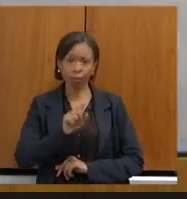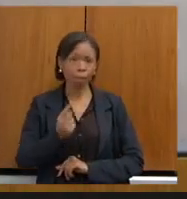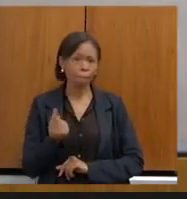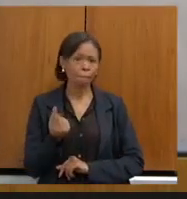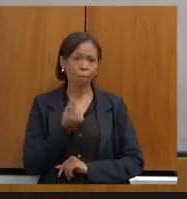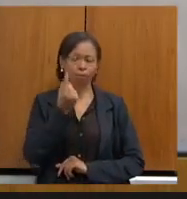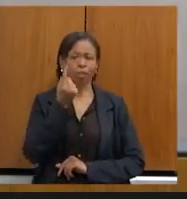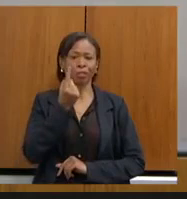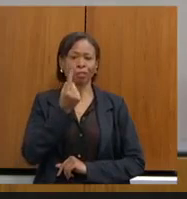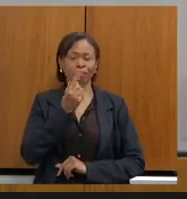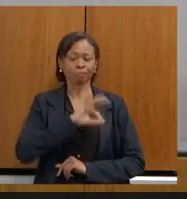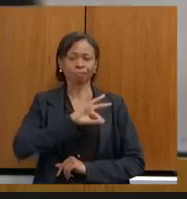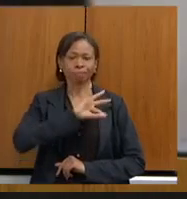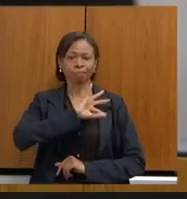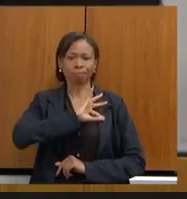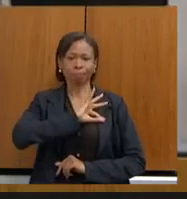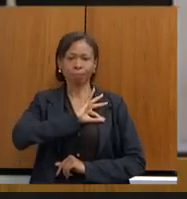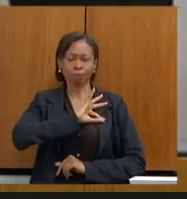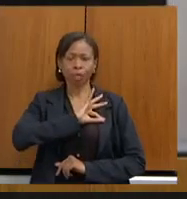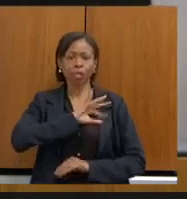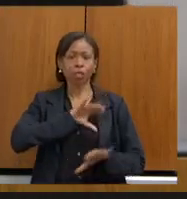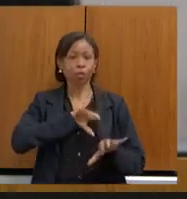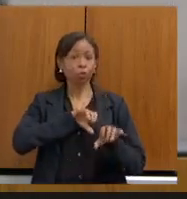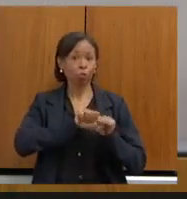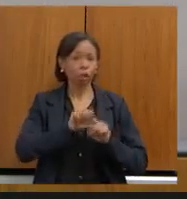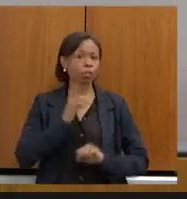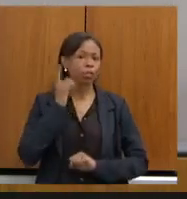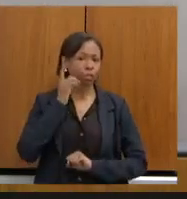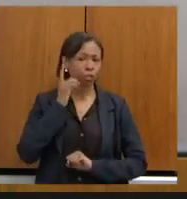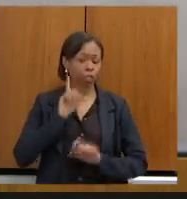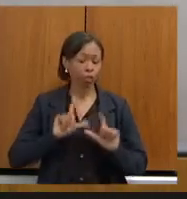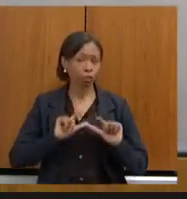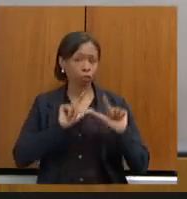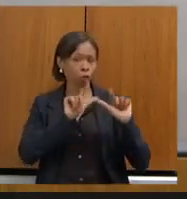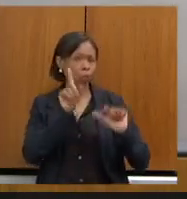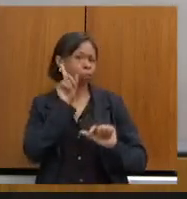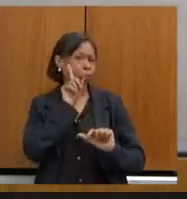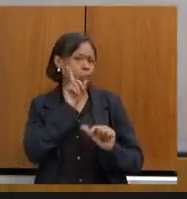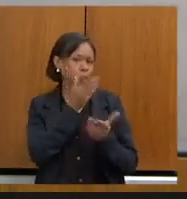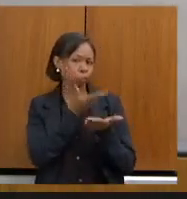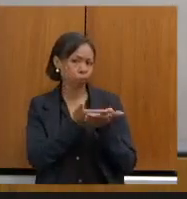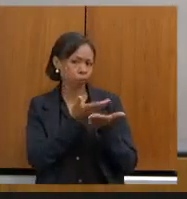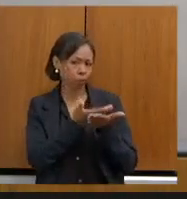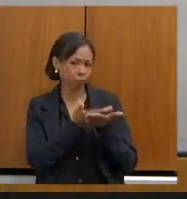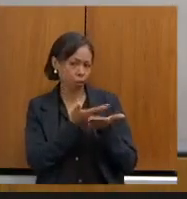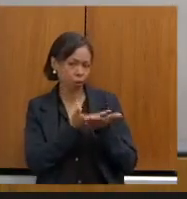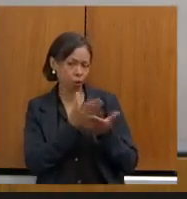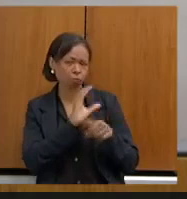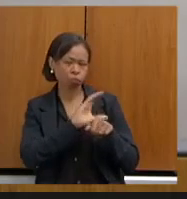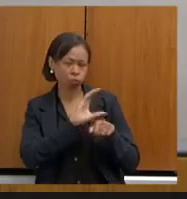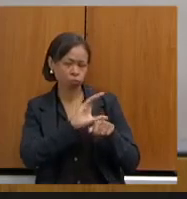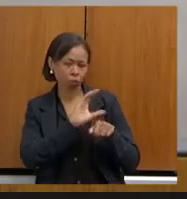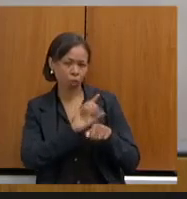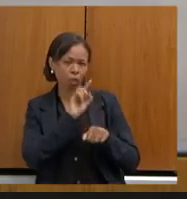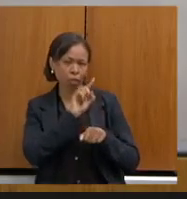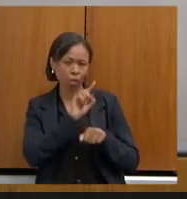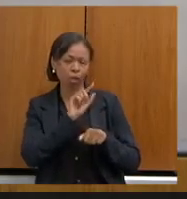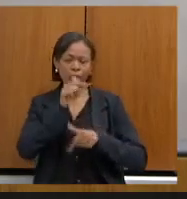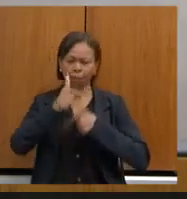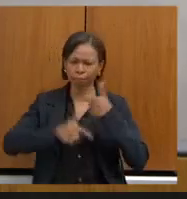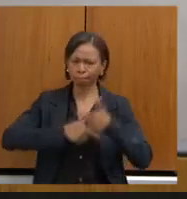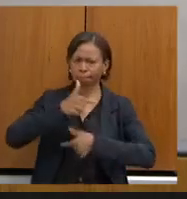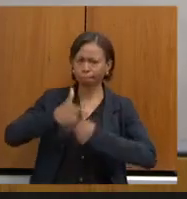da instituição formada em direito e a viajar aos Estados Unidos para estudos após valiosas contribuições relevantes serviços